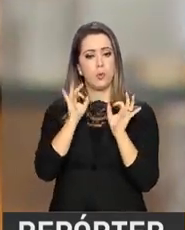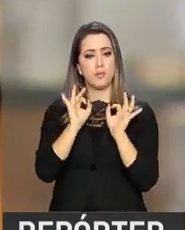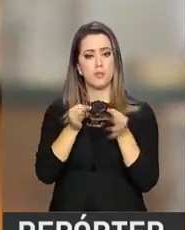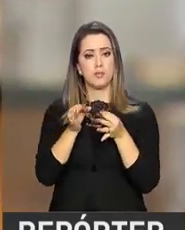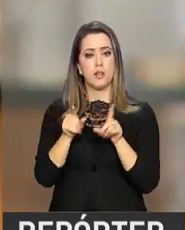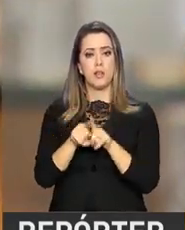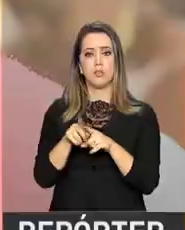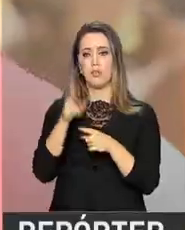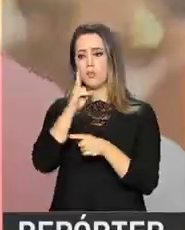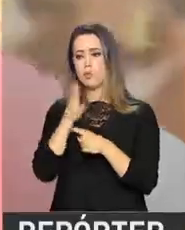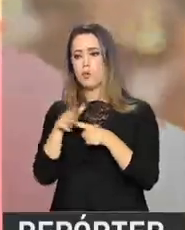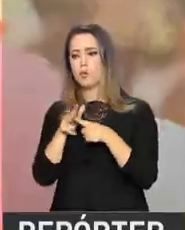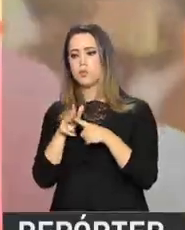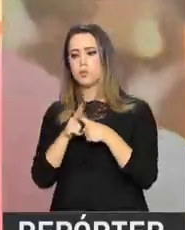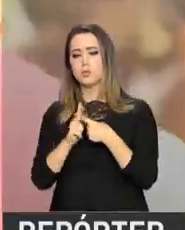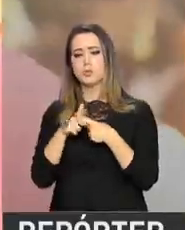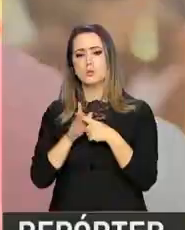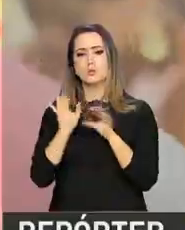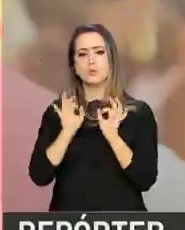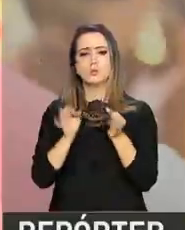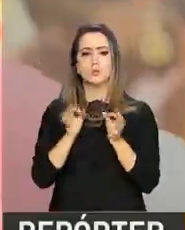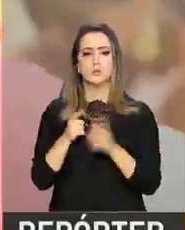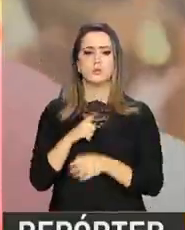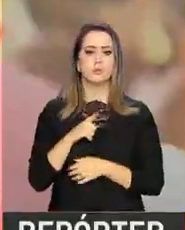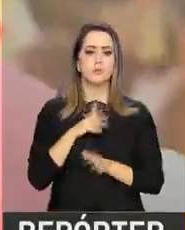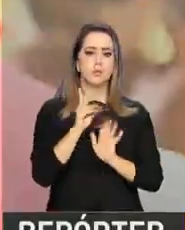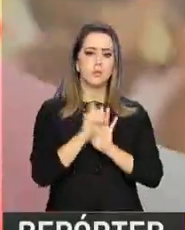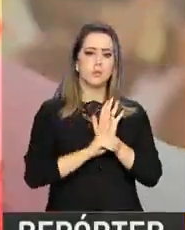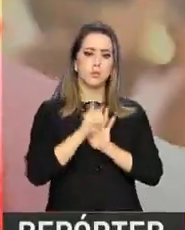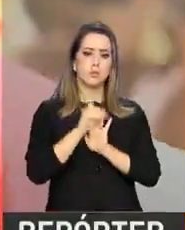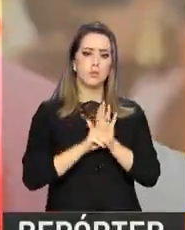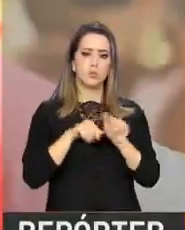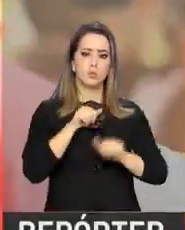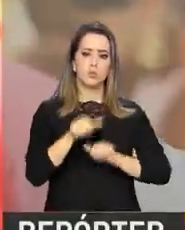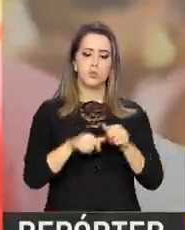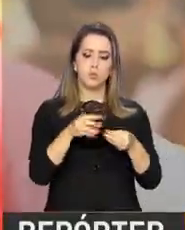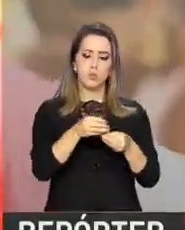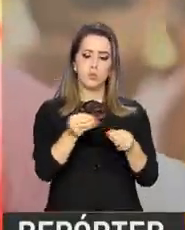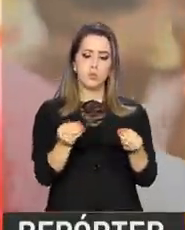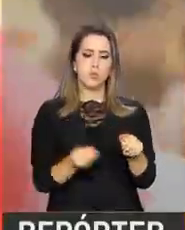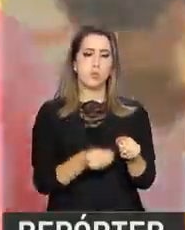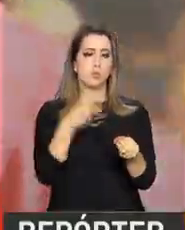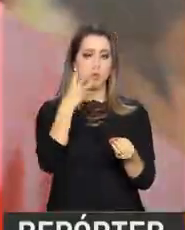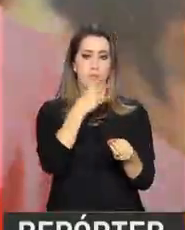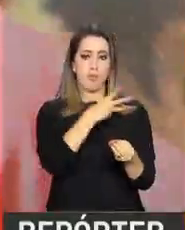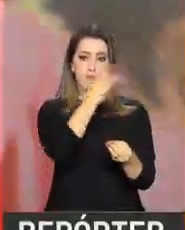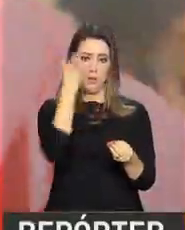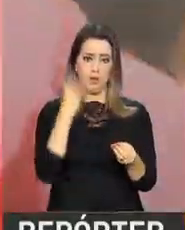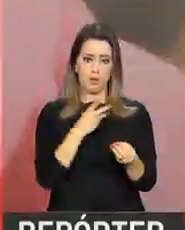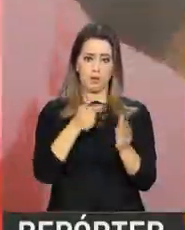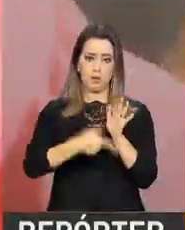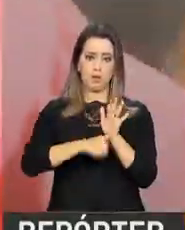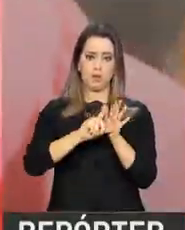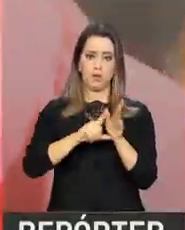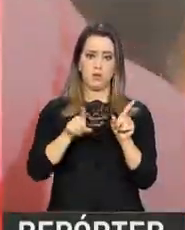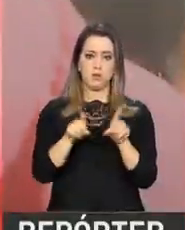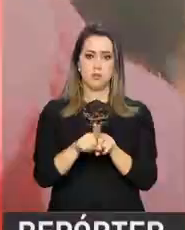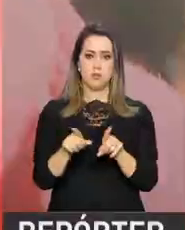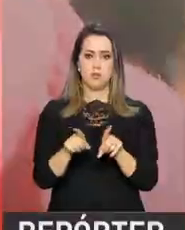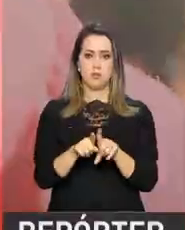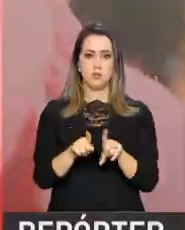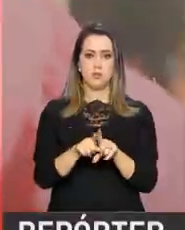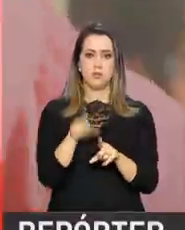está revisado eu sei que eu tenho direito de troca a minha passagem marcada três horas antes eu